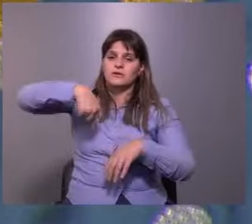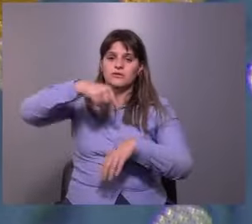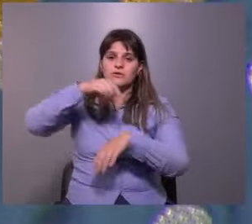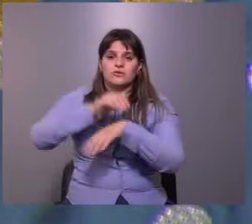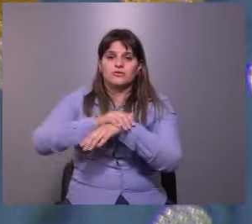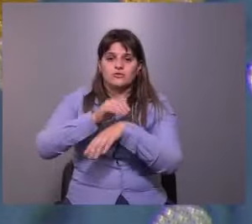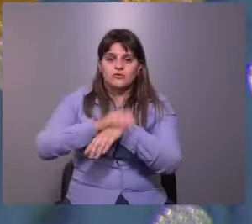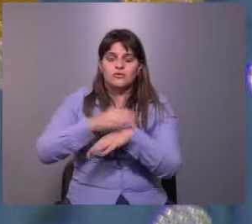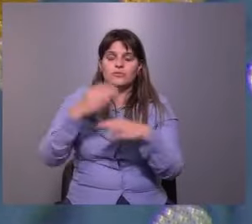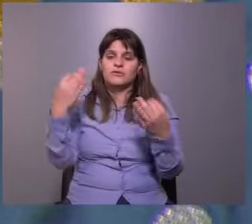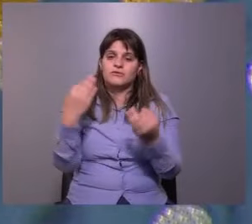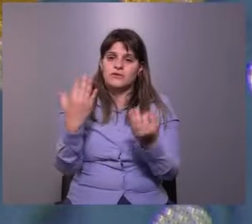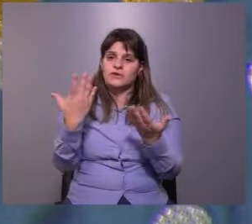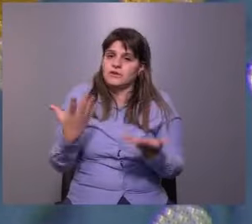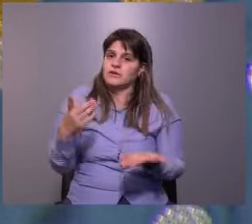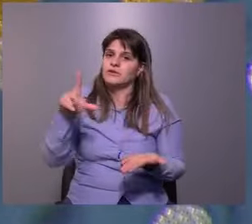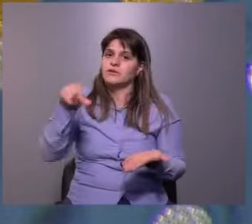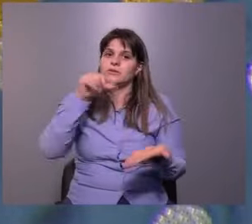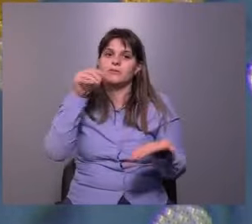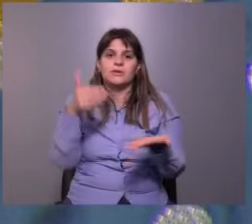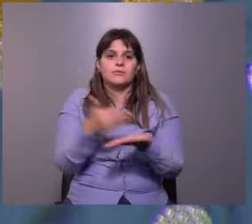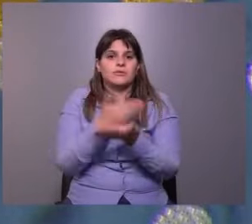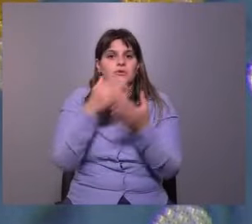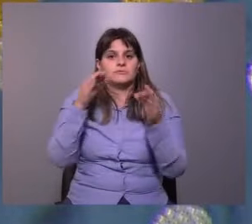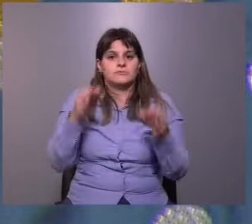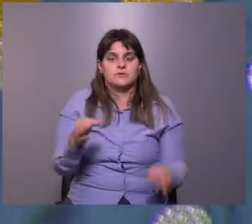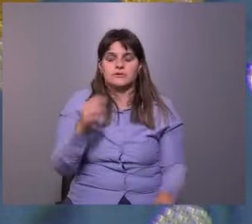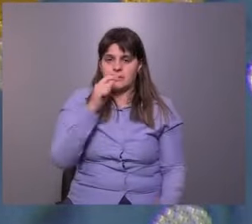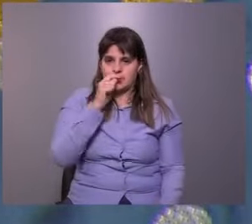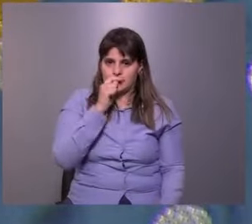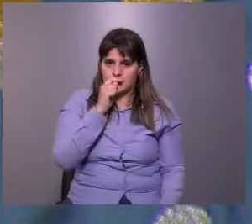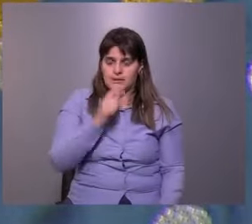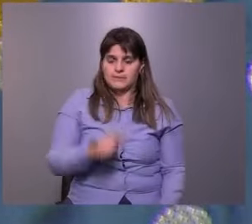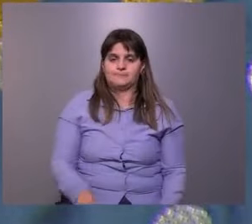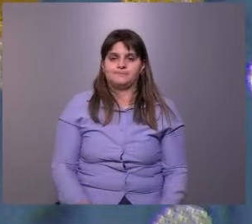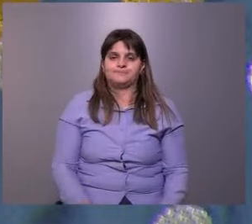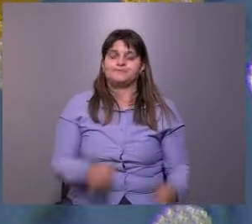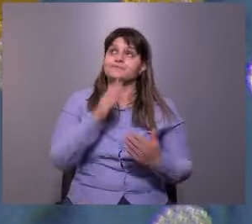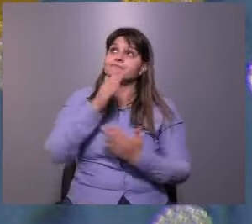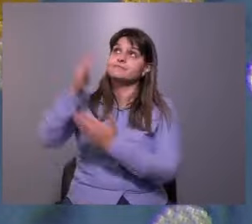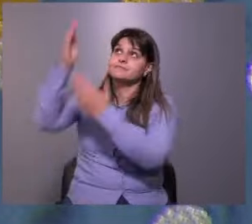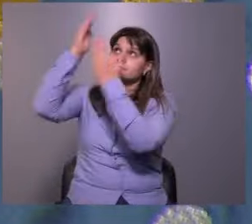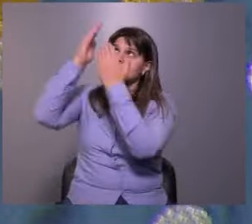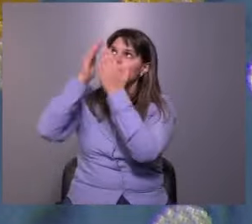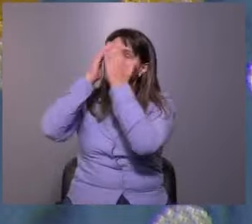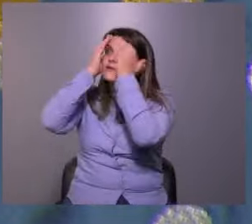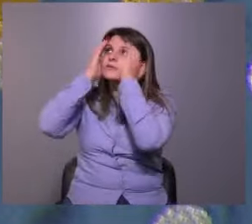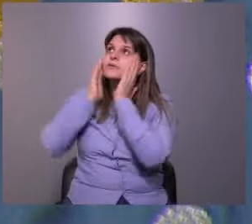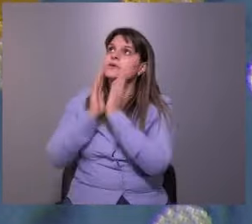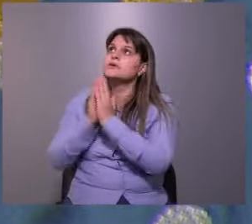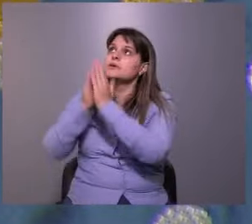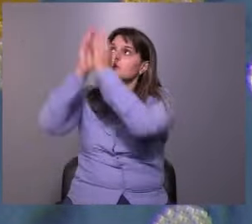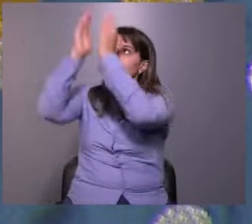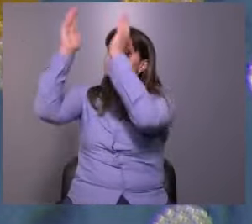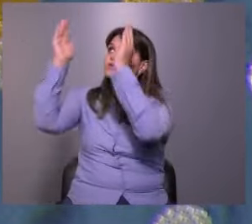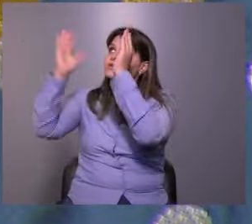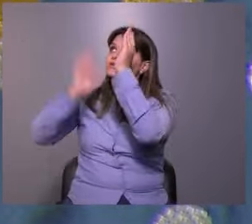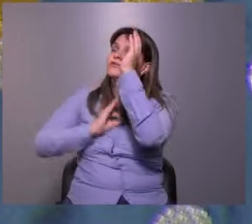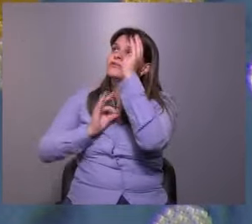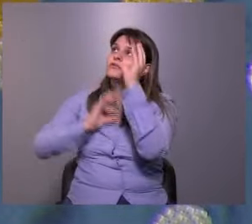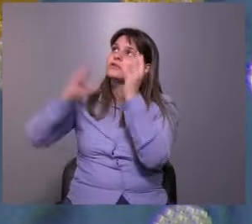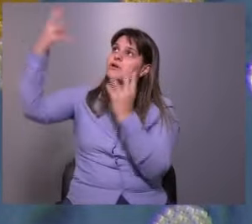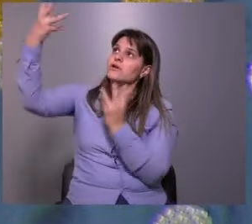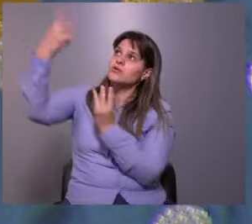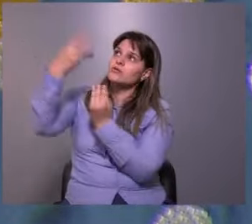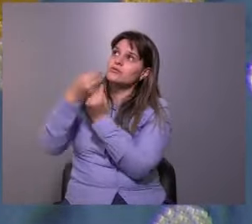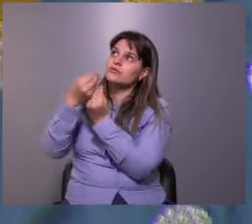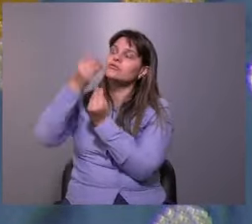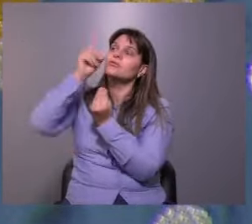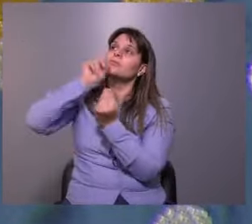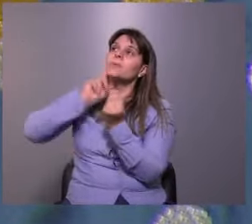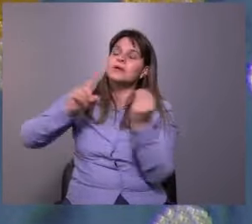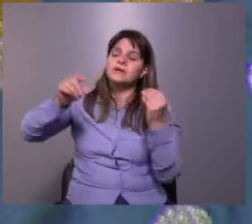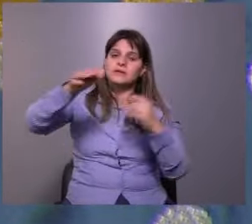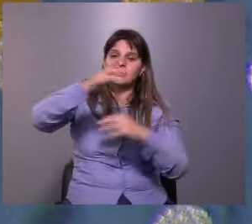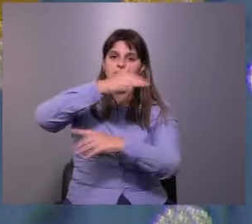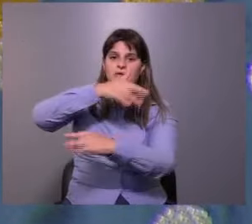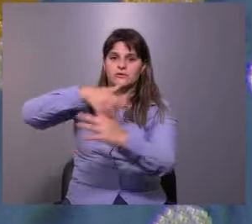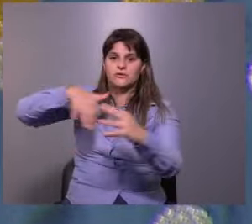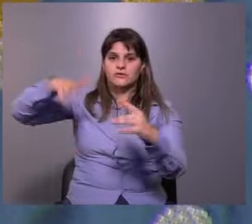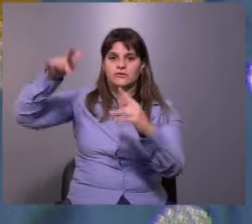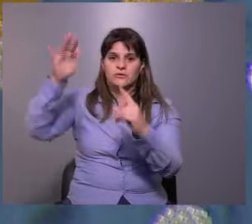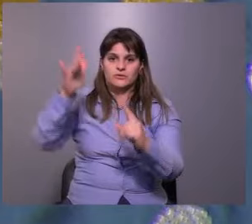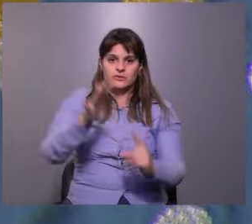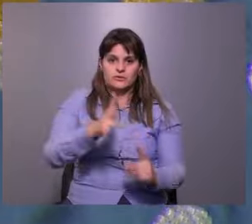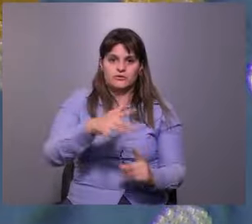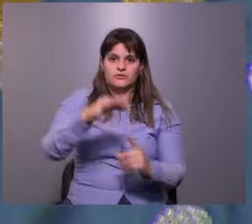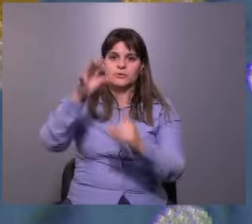Ave Maria, cheia de graça, o Senhor é convosco. Bendita sois vós entre as mulheres e bendito é o fruto do vosso